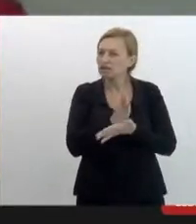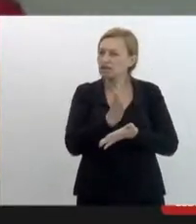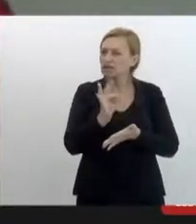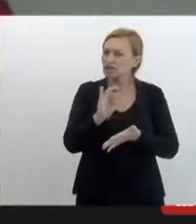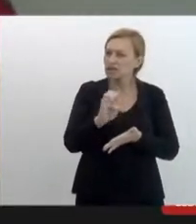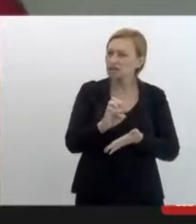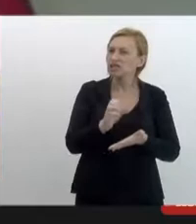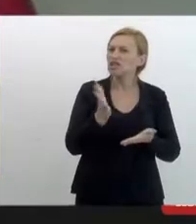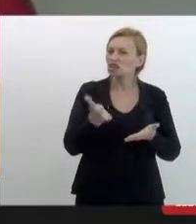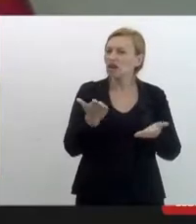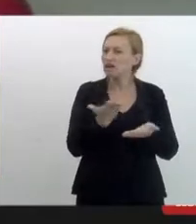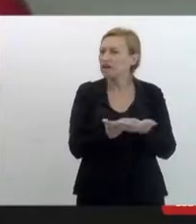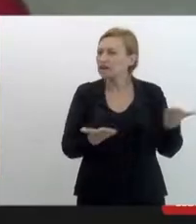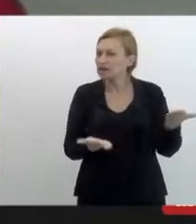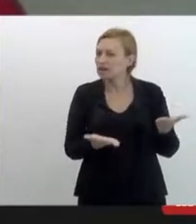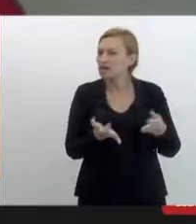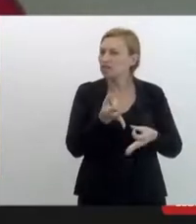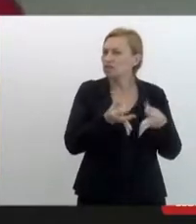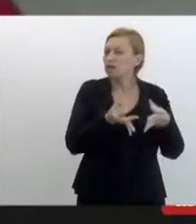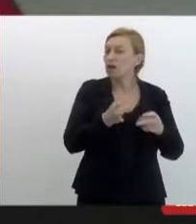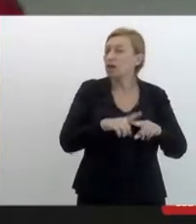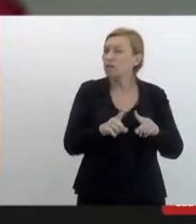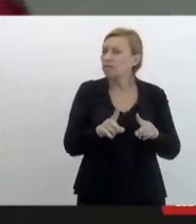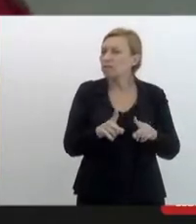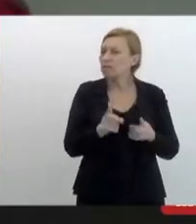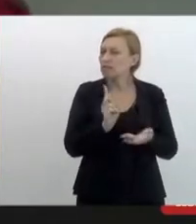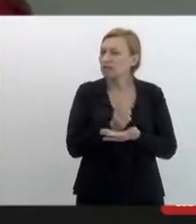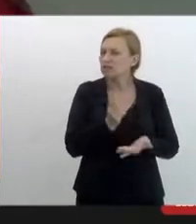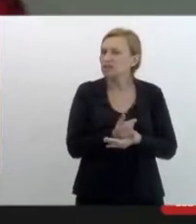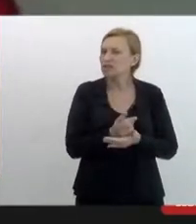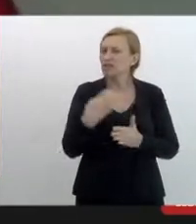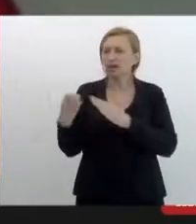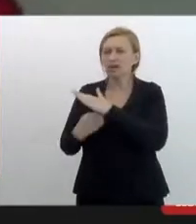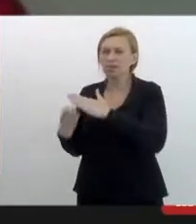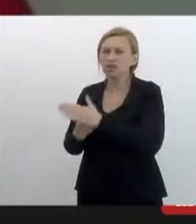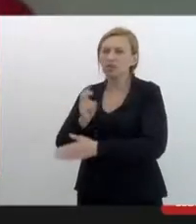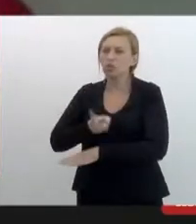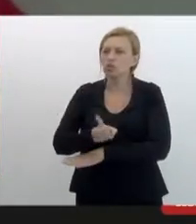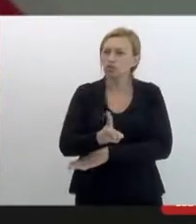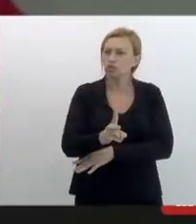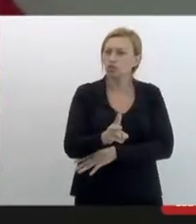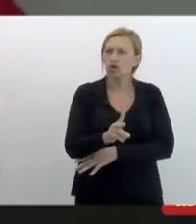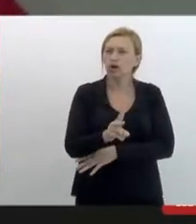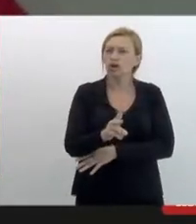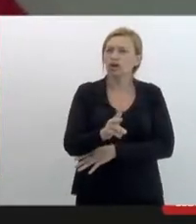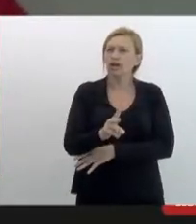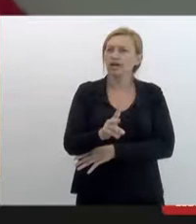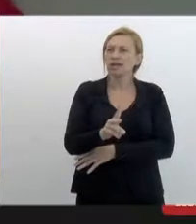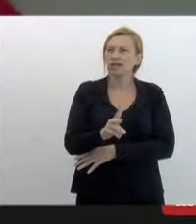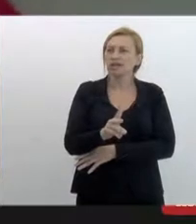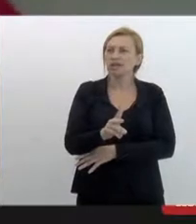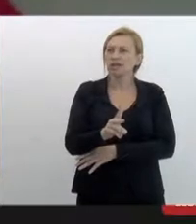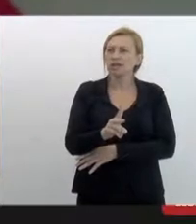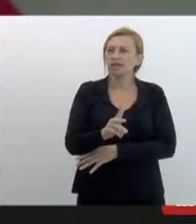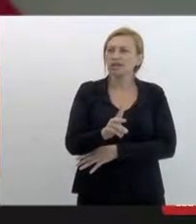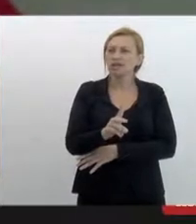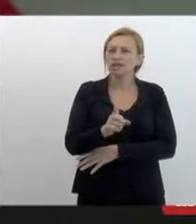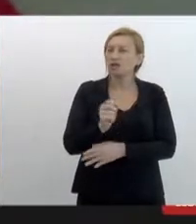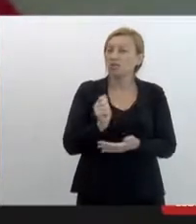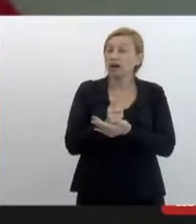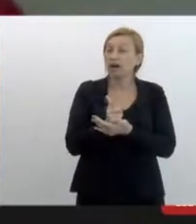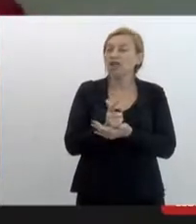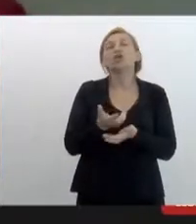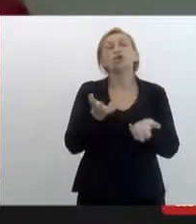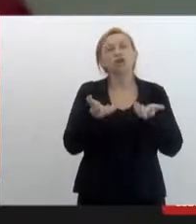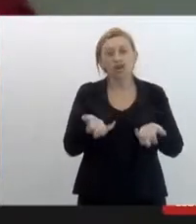perderam em juízo, e mesmo assim a concessionária continua fazendo ações nesse sentido, né? Então